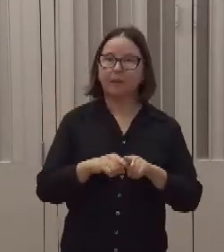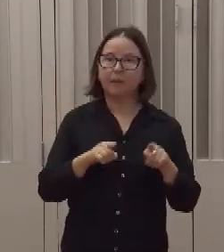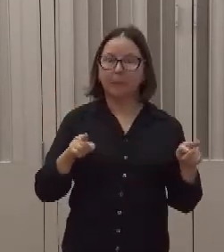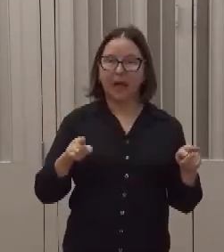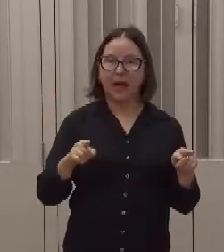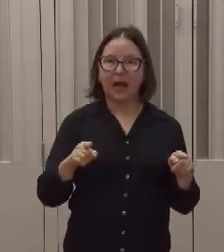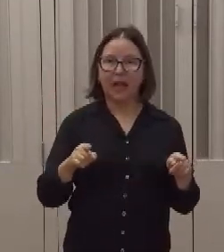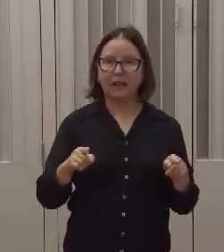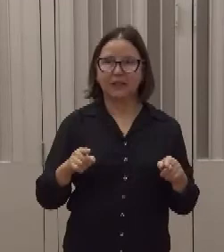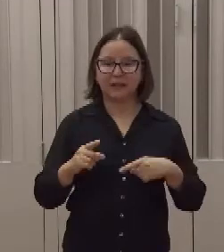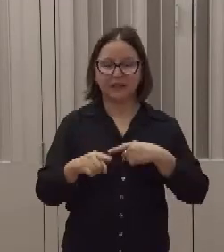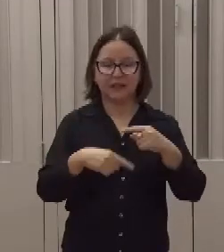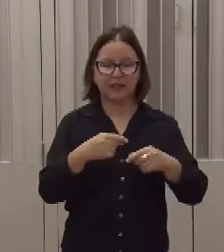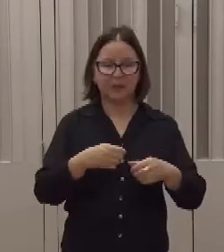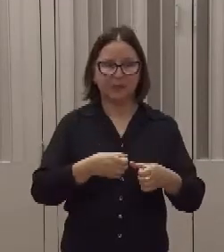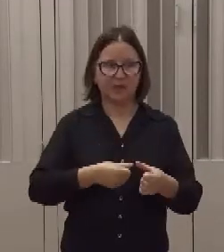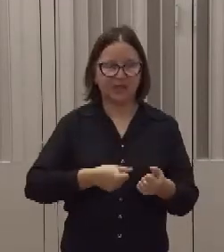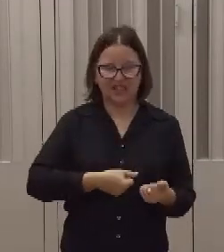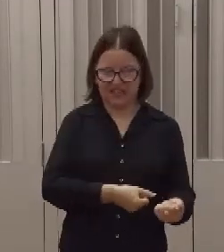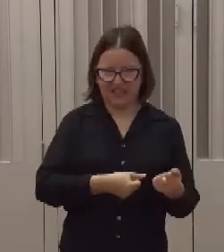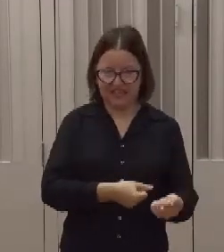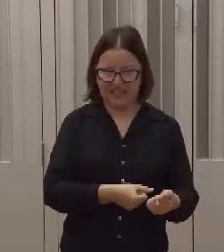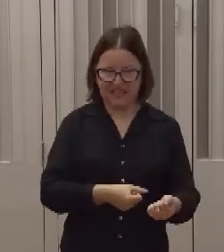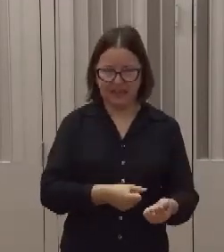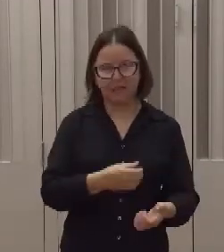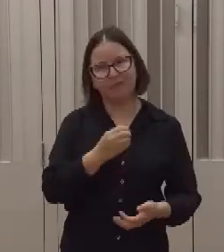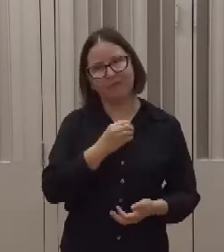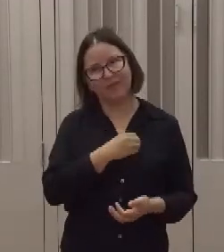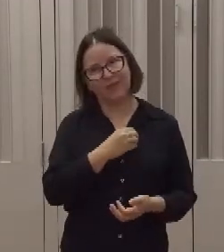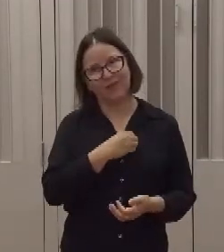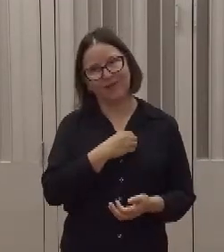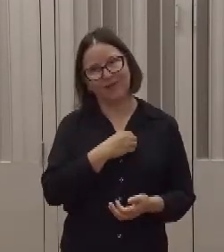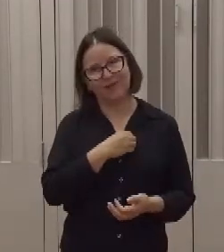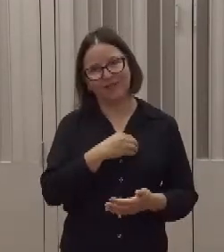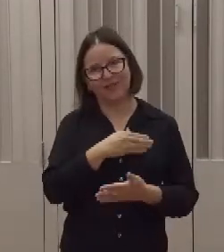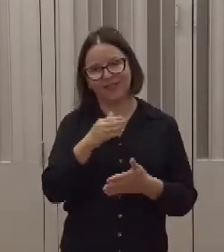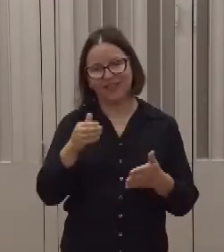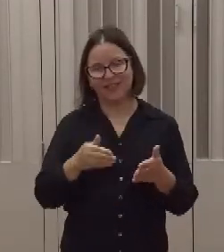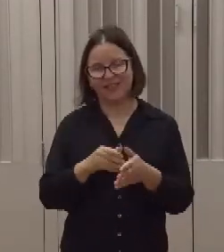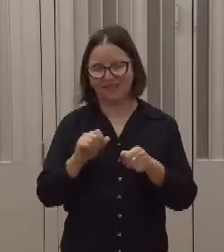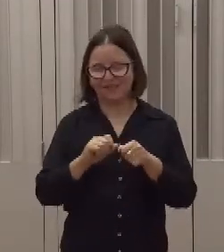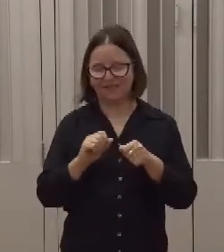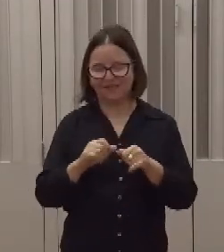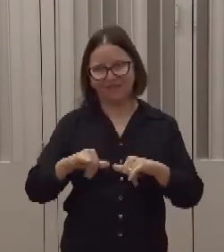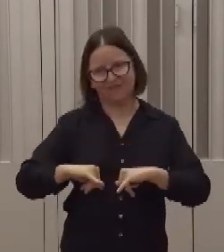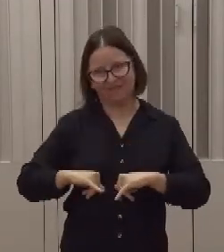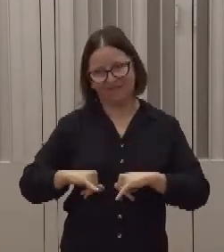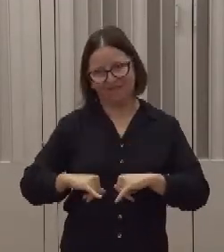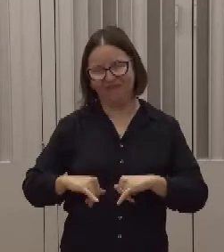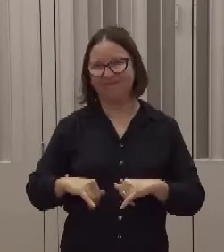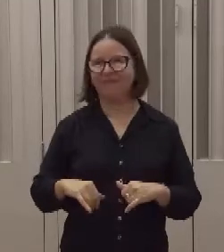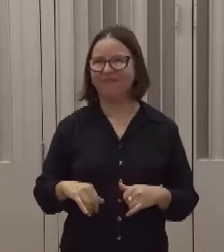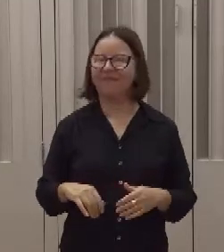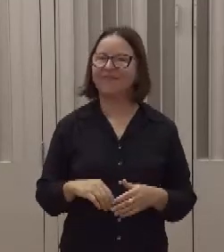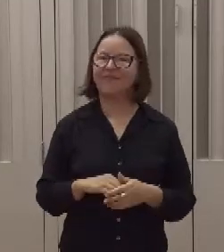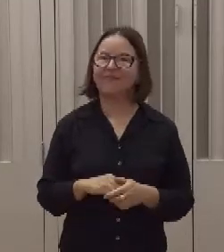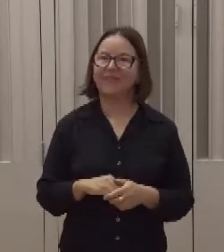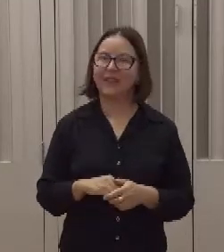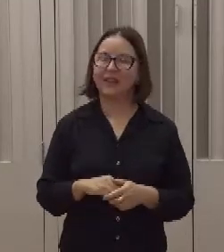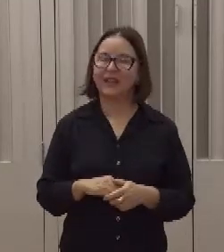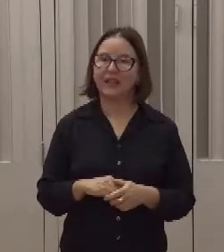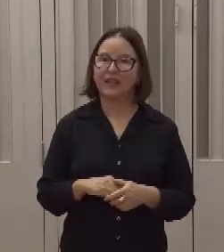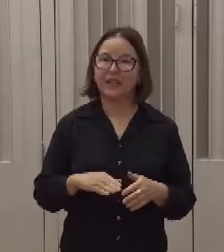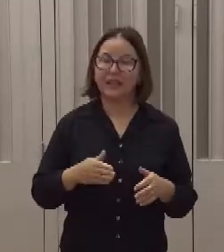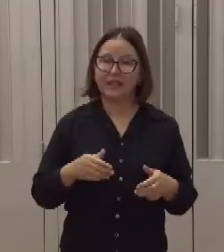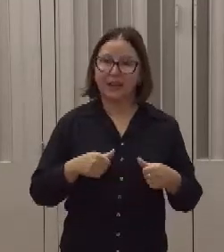tentado, falhou e toda a criação caiu. Então, esse dualismo que eu estou citando aqui no boletim,